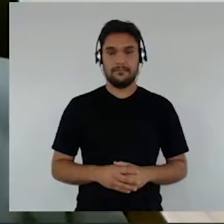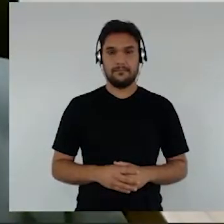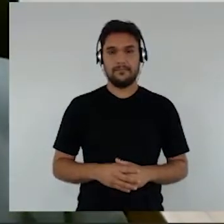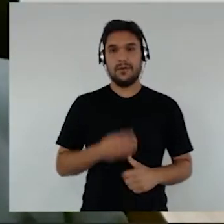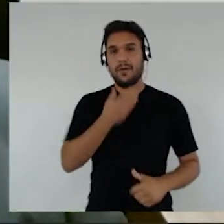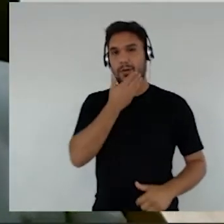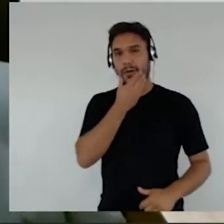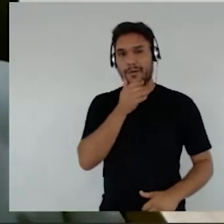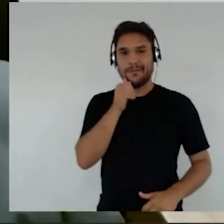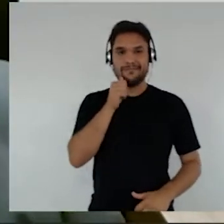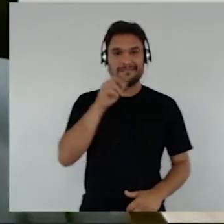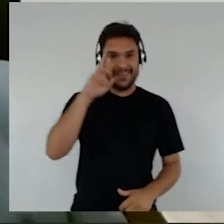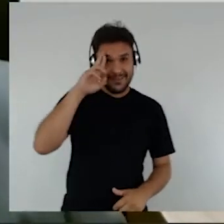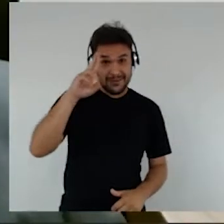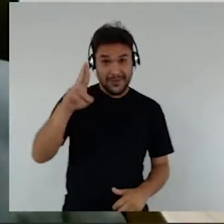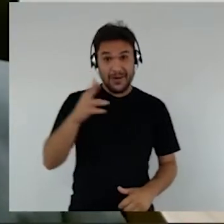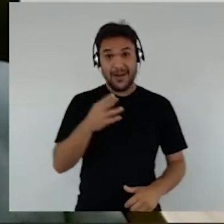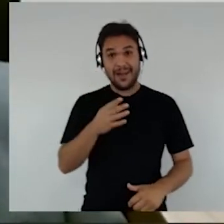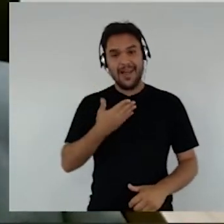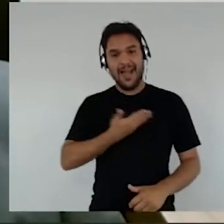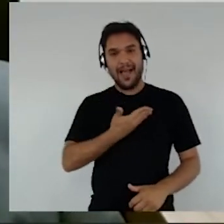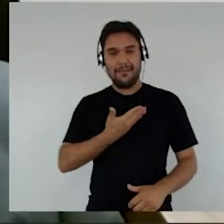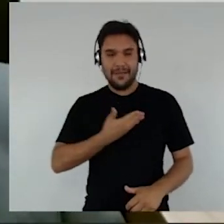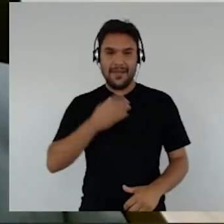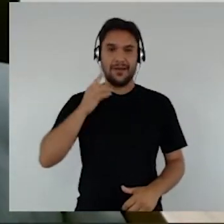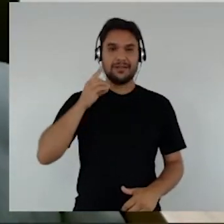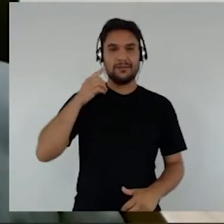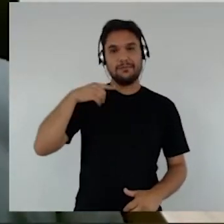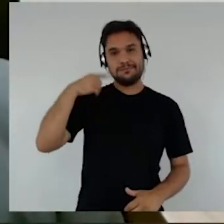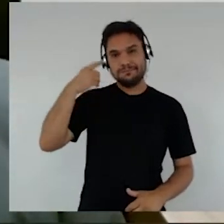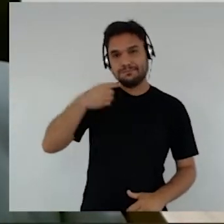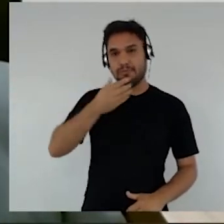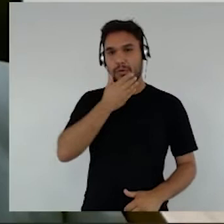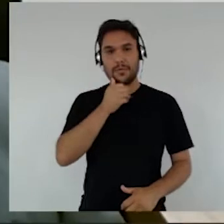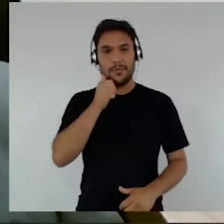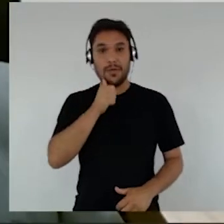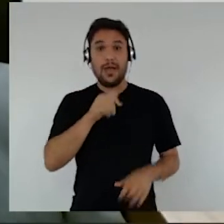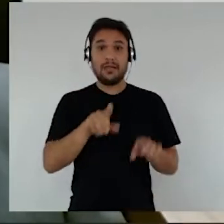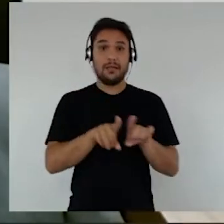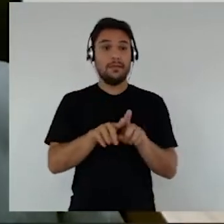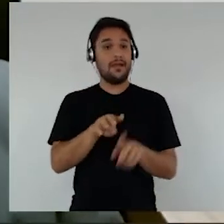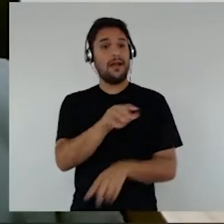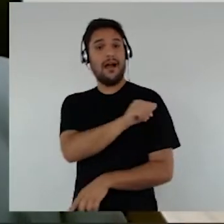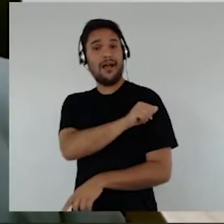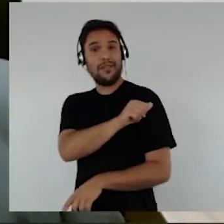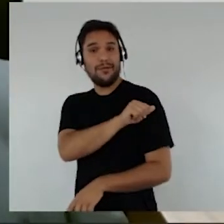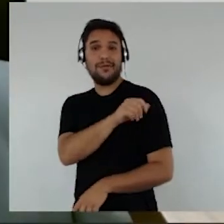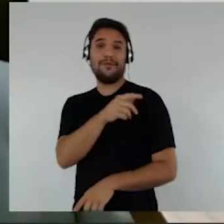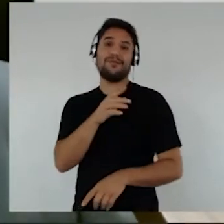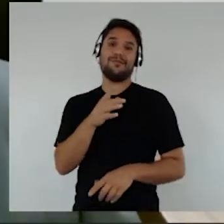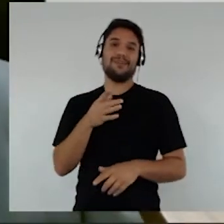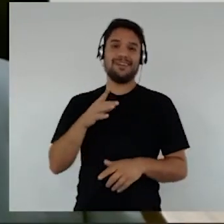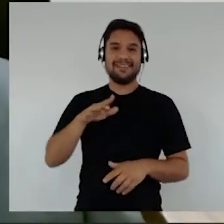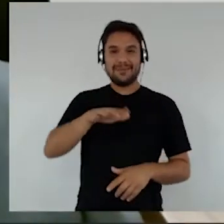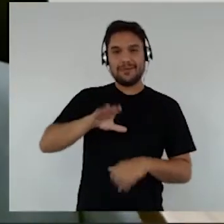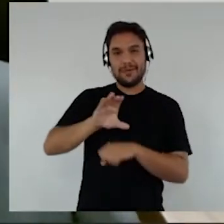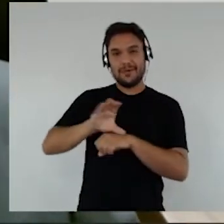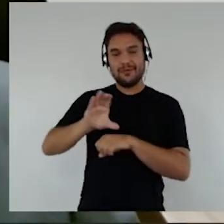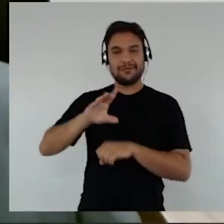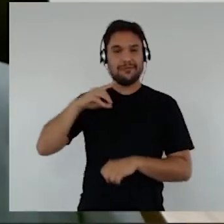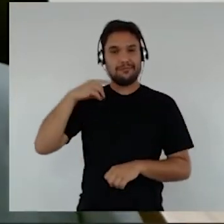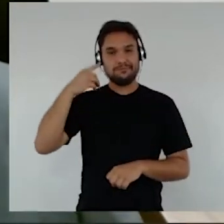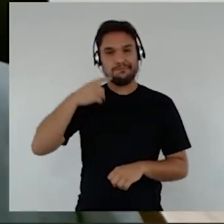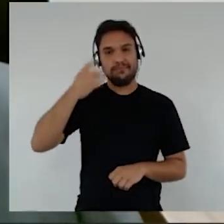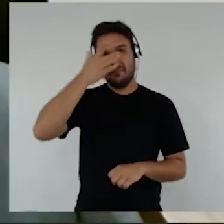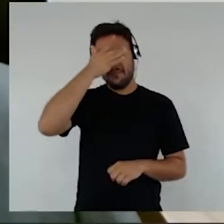Senhoras e senhores, colegas advogados, advogadas, acadêmicos de direito, senhores e senhoras colaboradores da